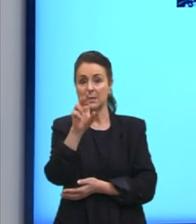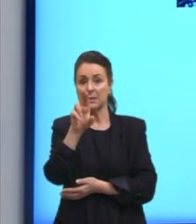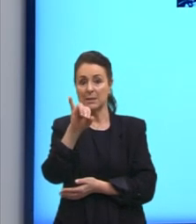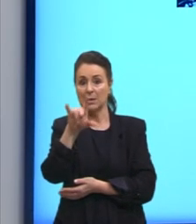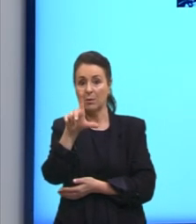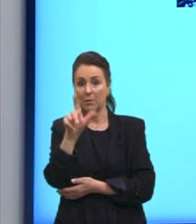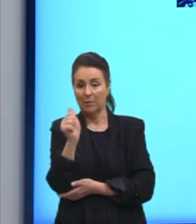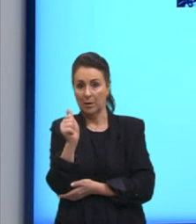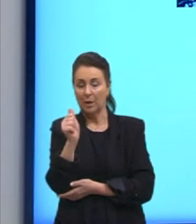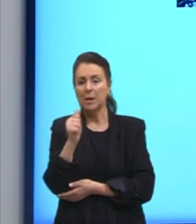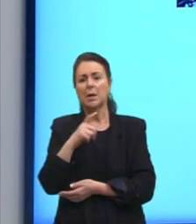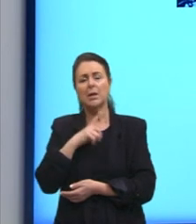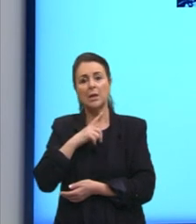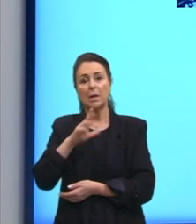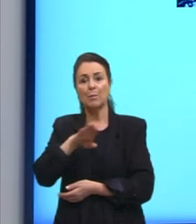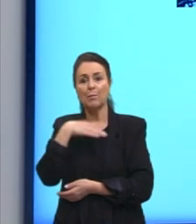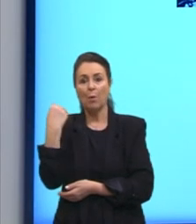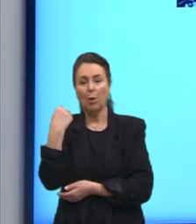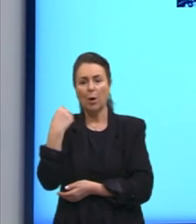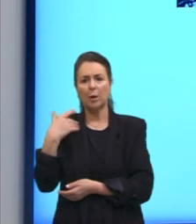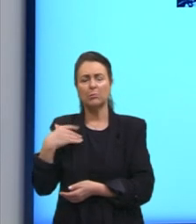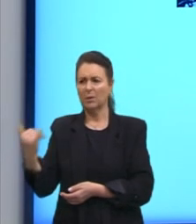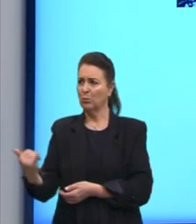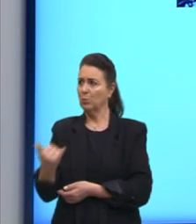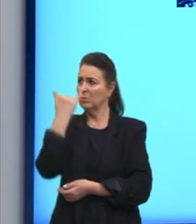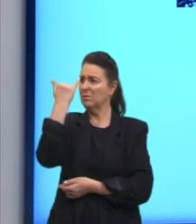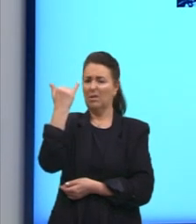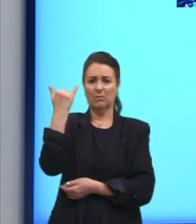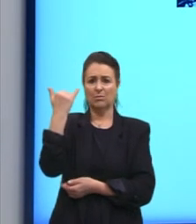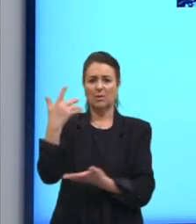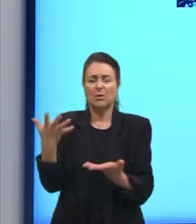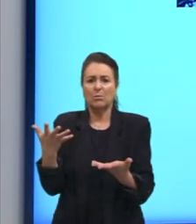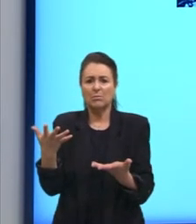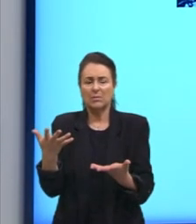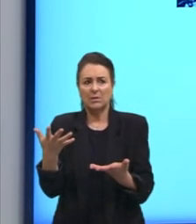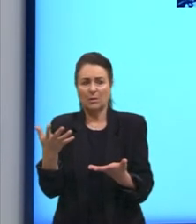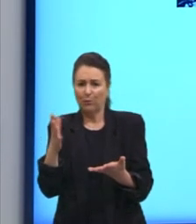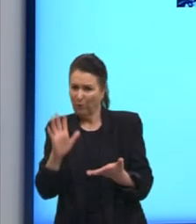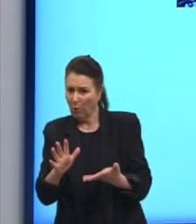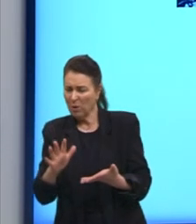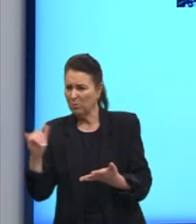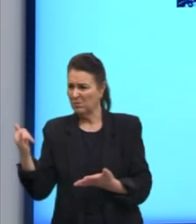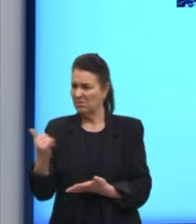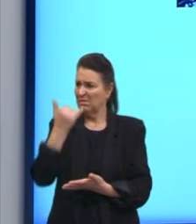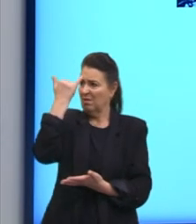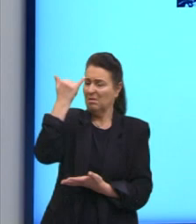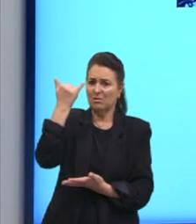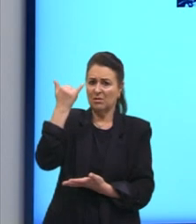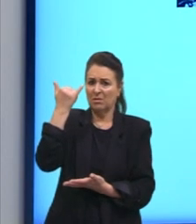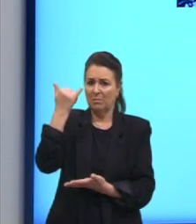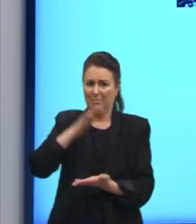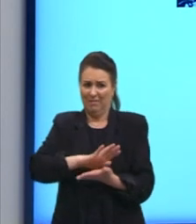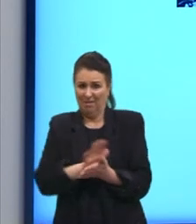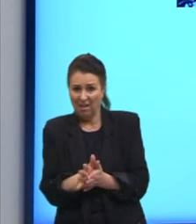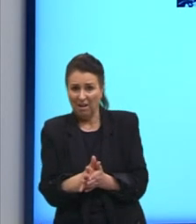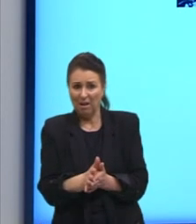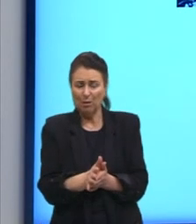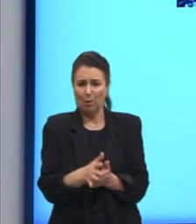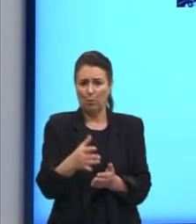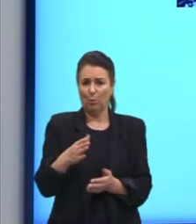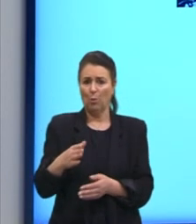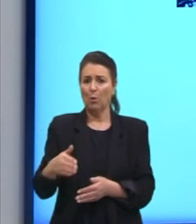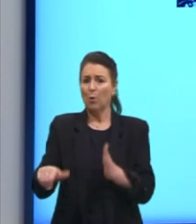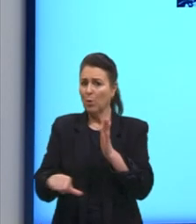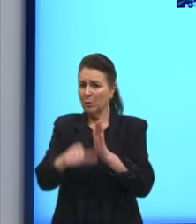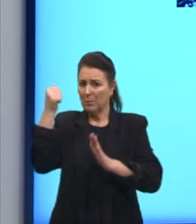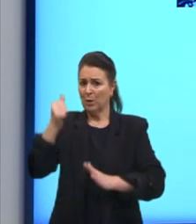Castelo Branco vai morrer num acidente que até hoje já era suspeitas né se foi realmente um acidente se Mataram um Castelo Branco né E se